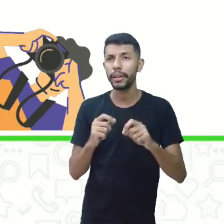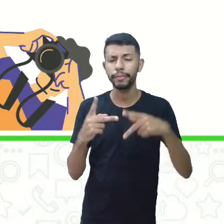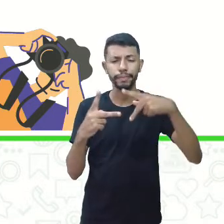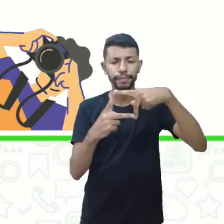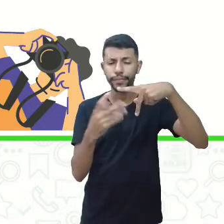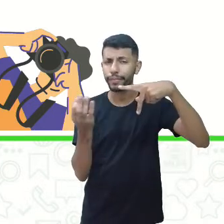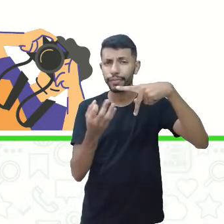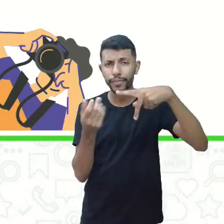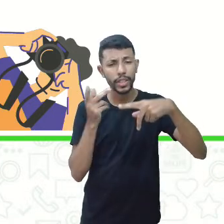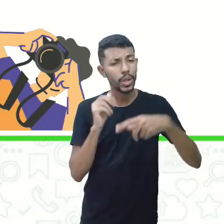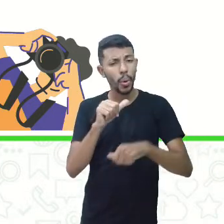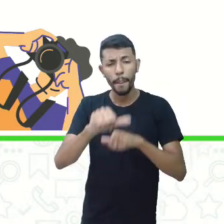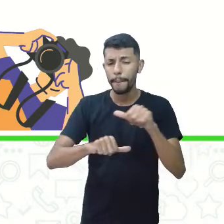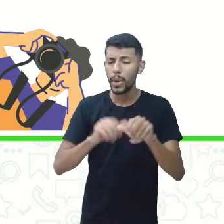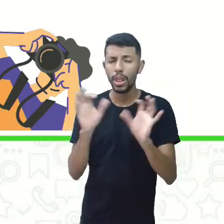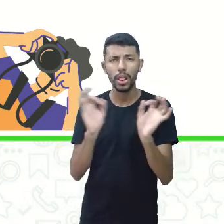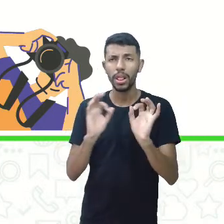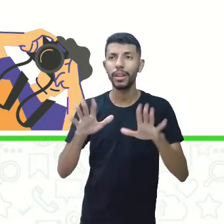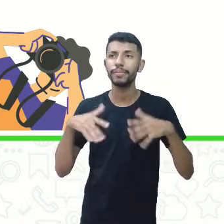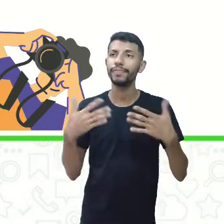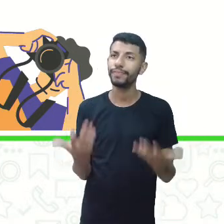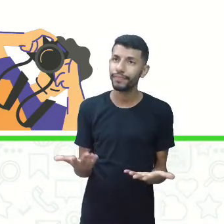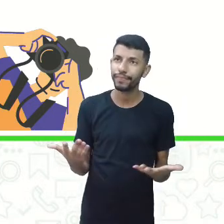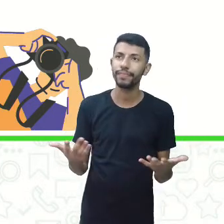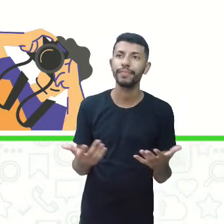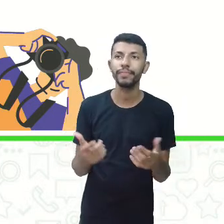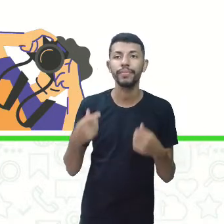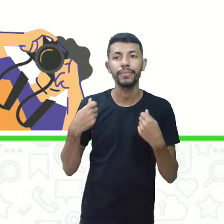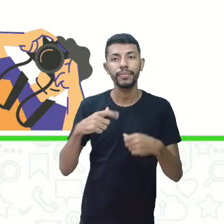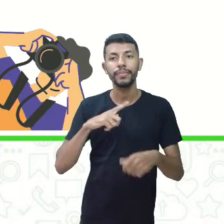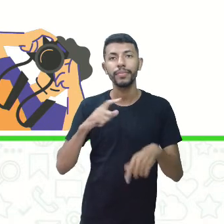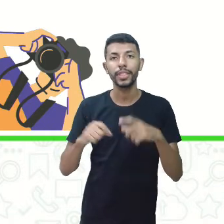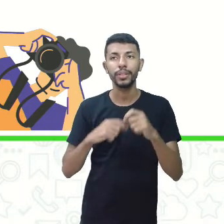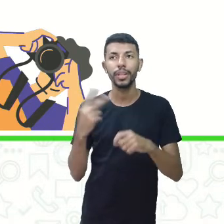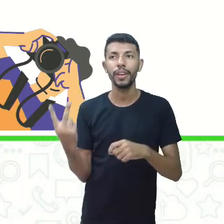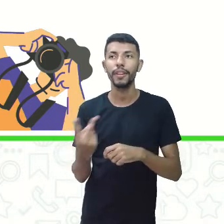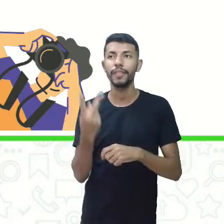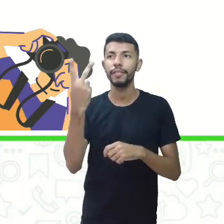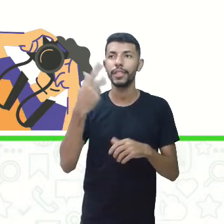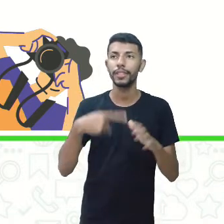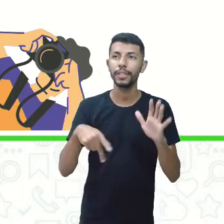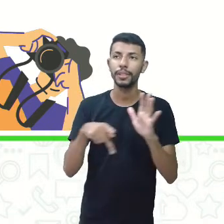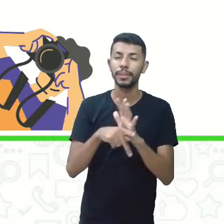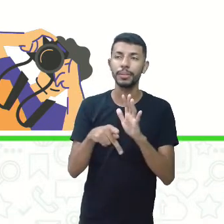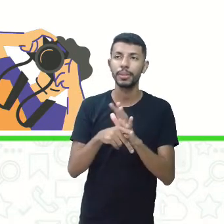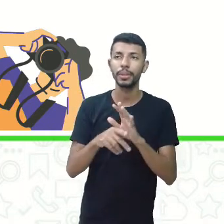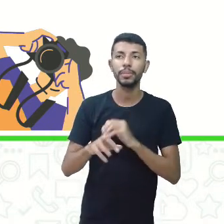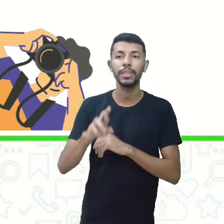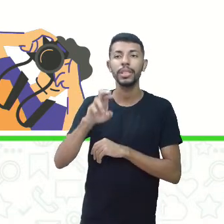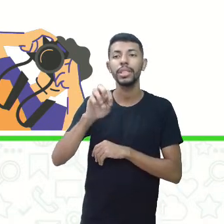para ser um quadrado, ele tem que ter valores que dê a sua perfeição dos seus segmentos de reta.